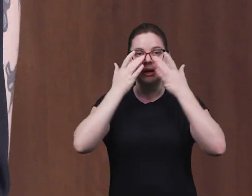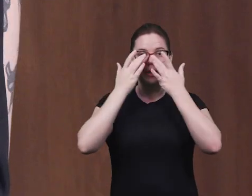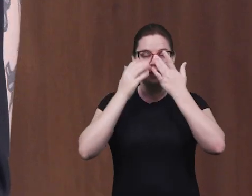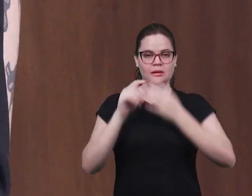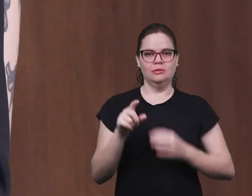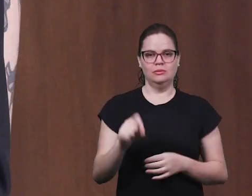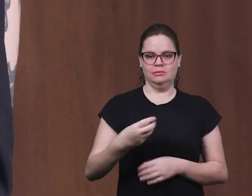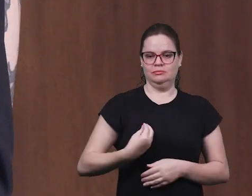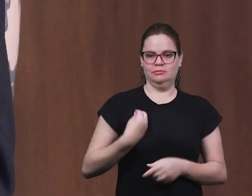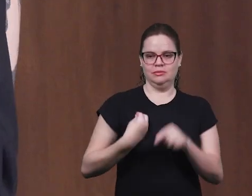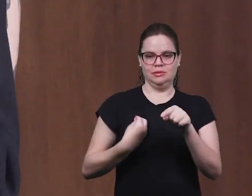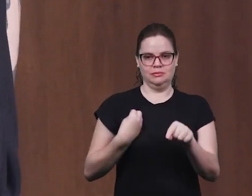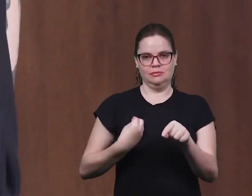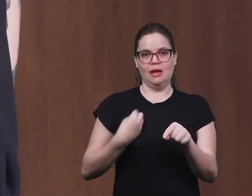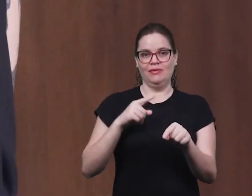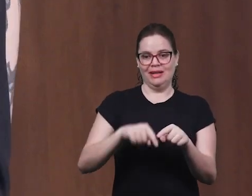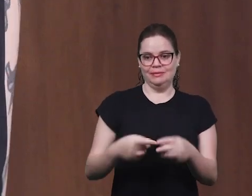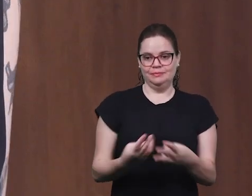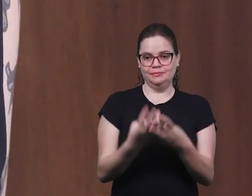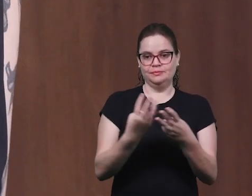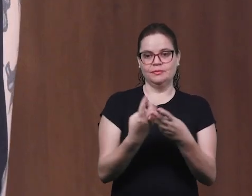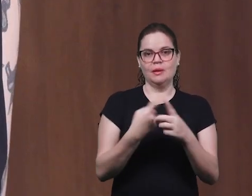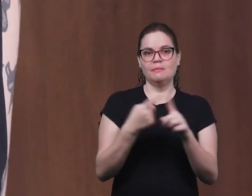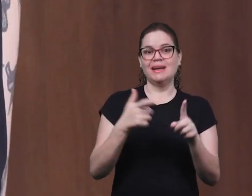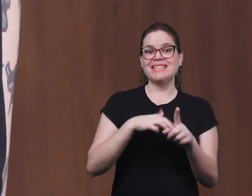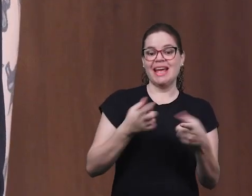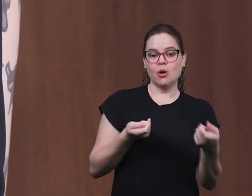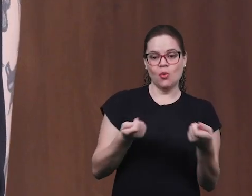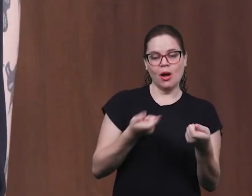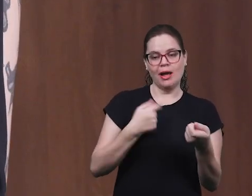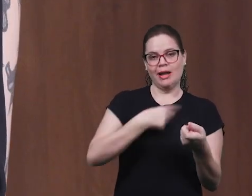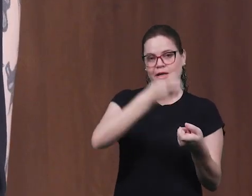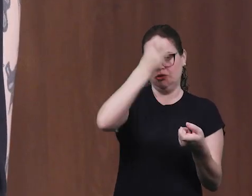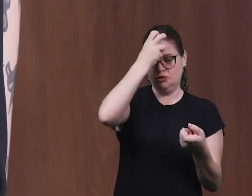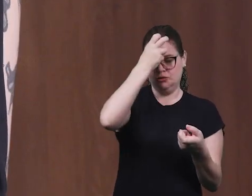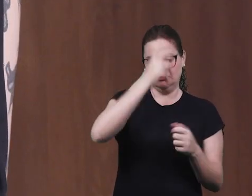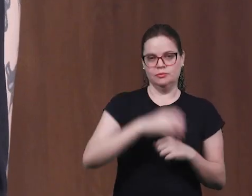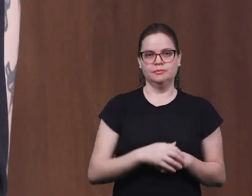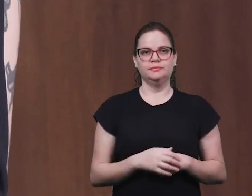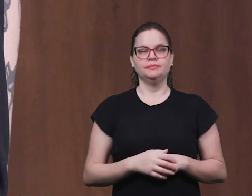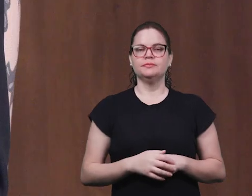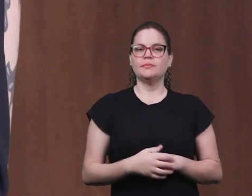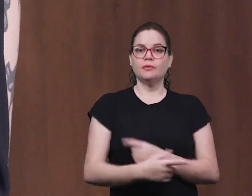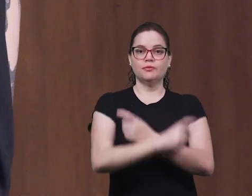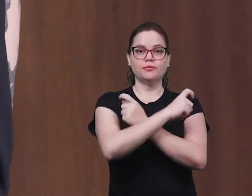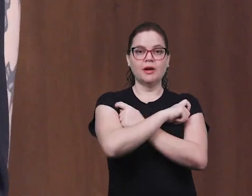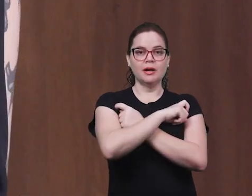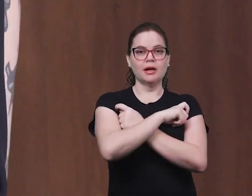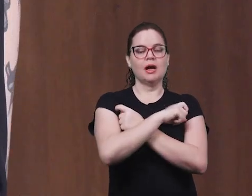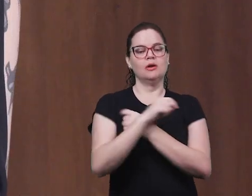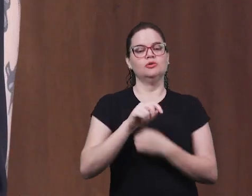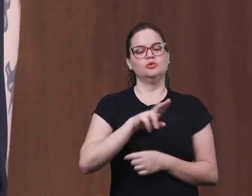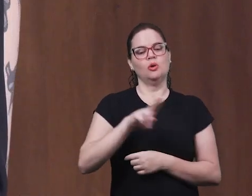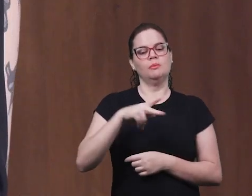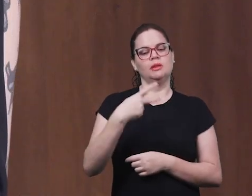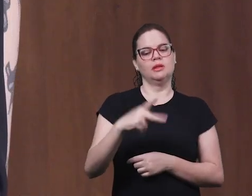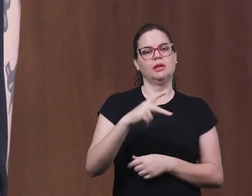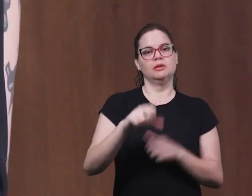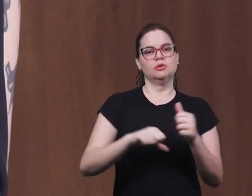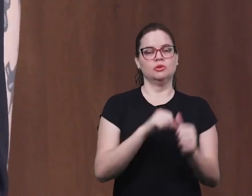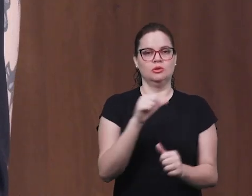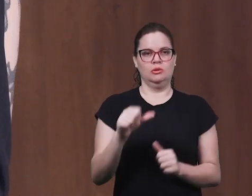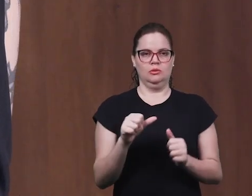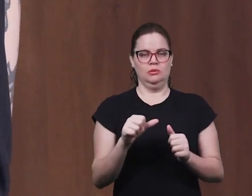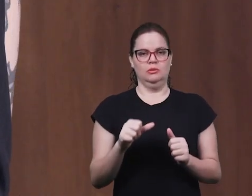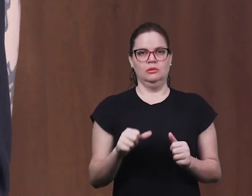rei que estava lá sob domínio do Egito. E Faraó Neco mudou o nome dele